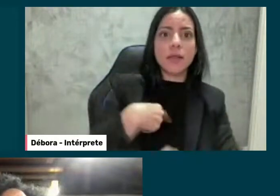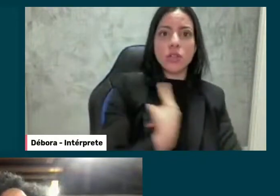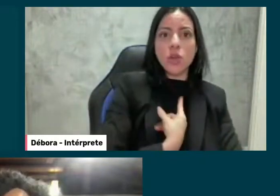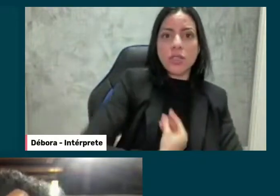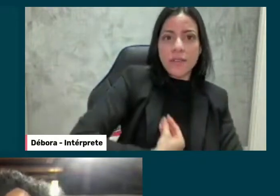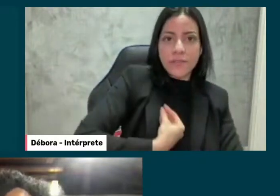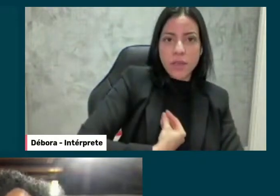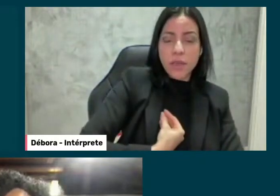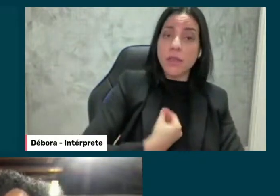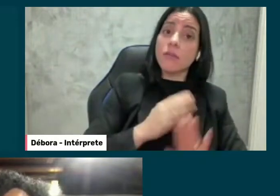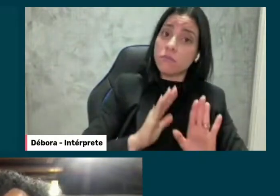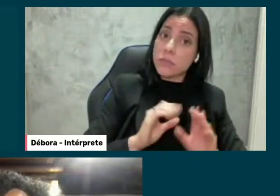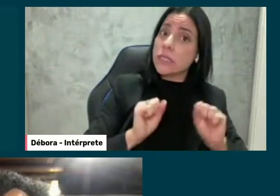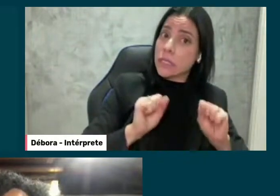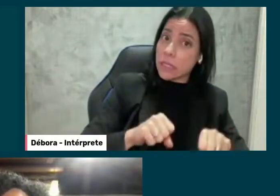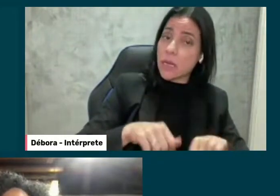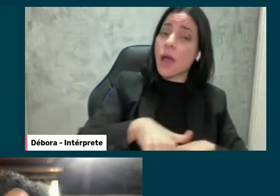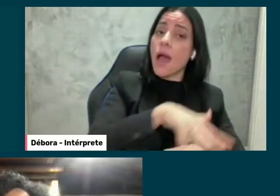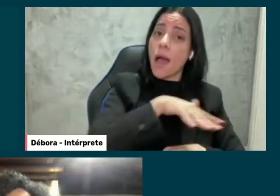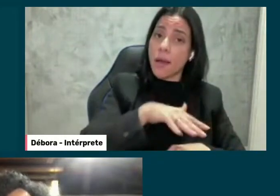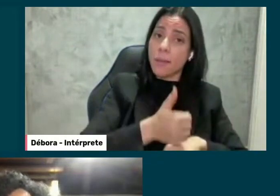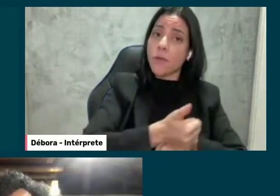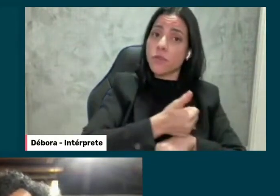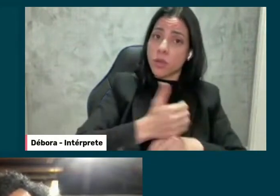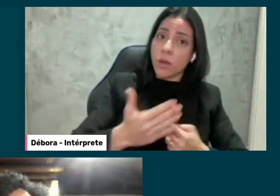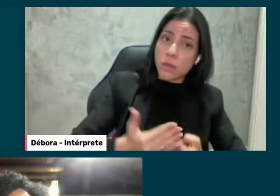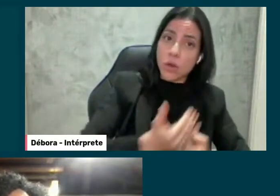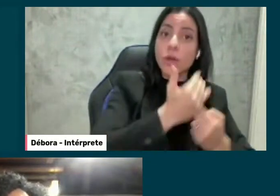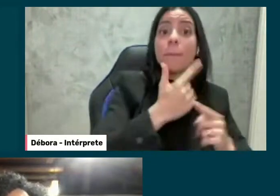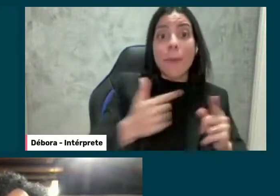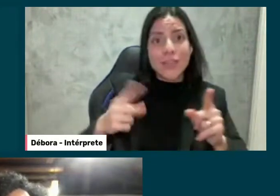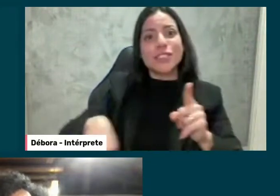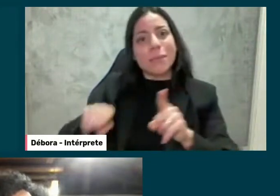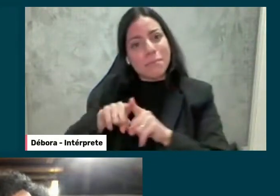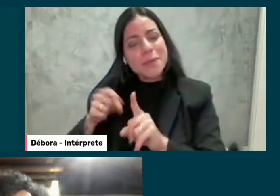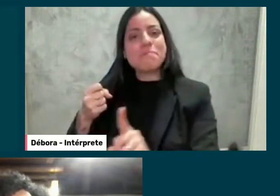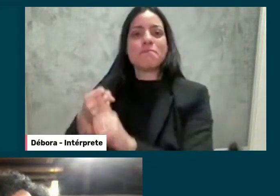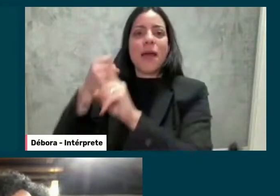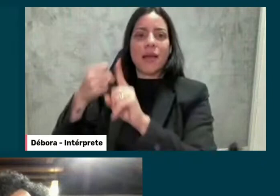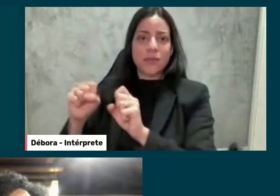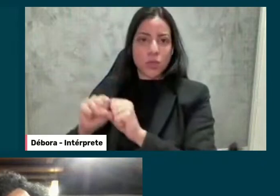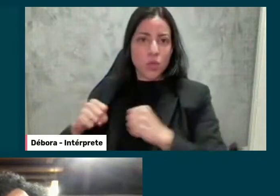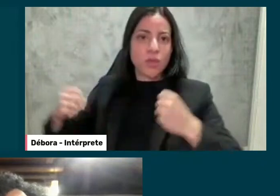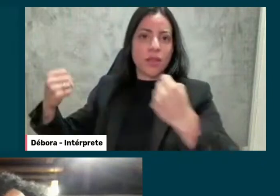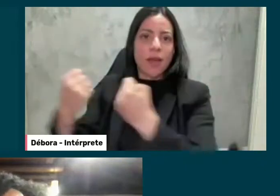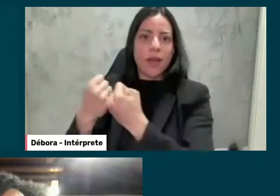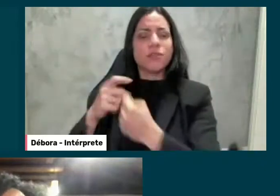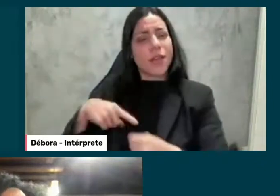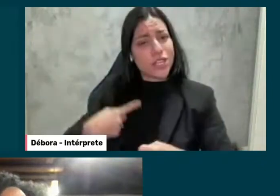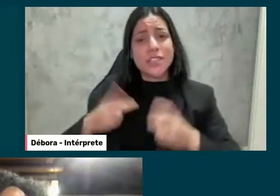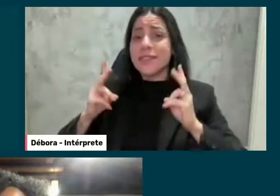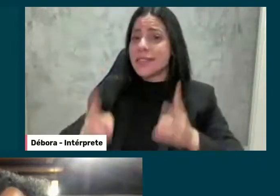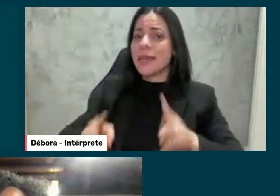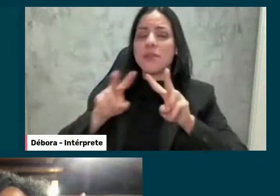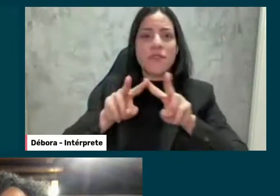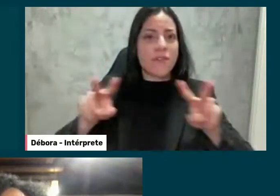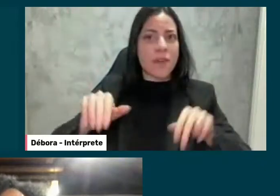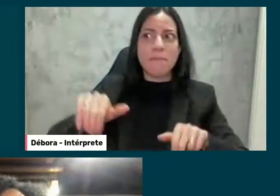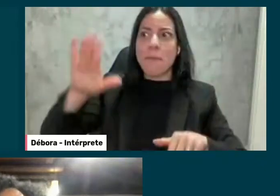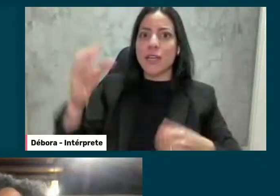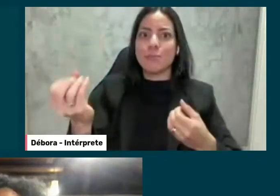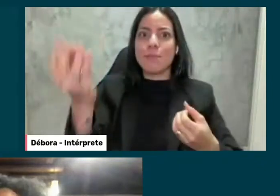sociedade, e vai afetar cada vez mais. Cada vez vamos ver IA mais explicitamente presente ou não, mas